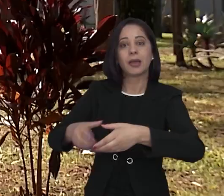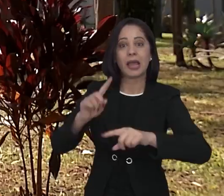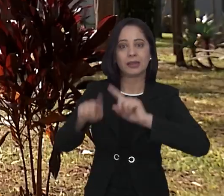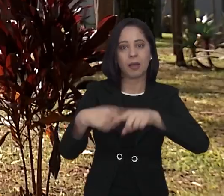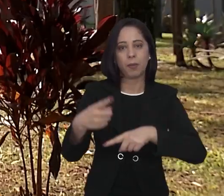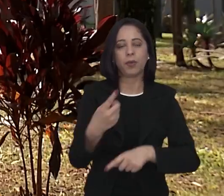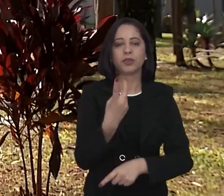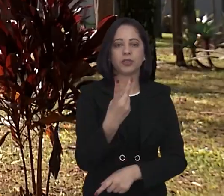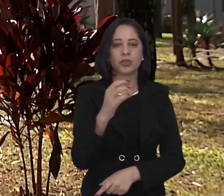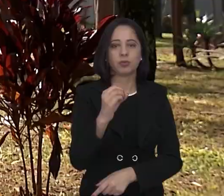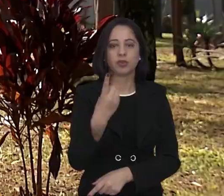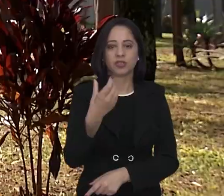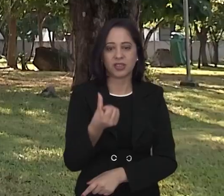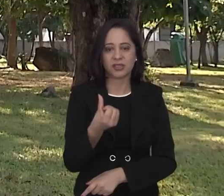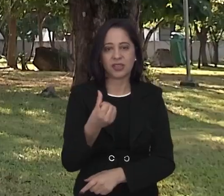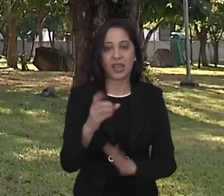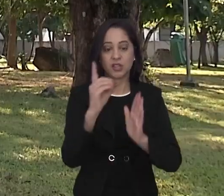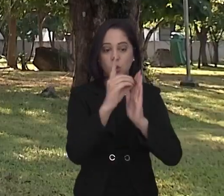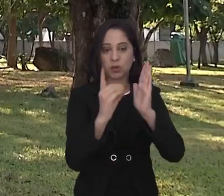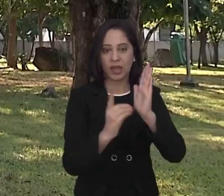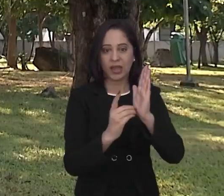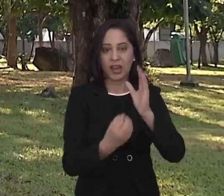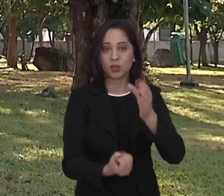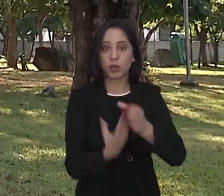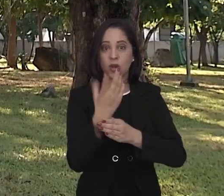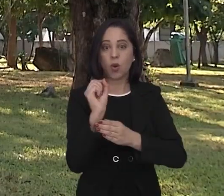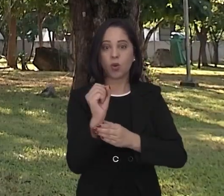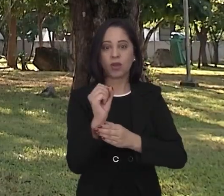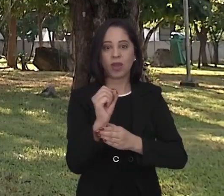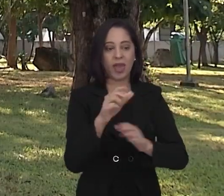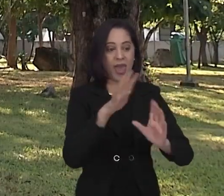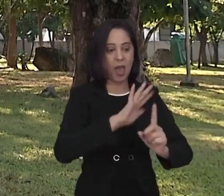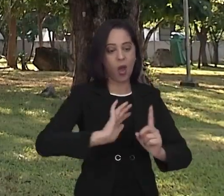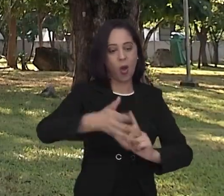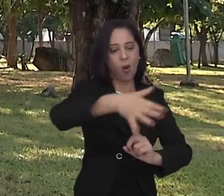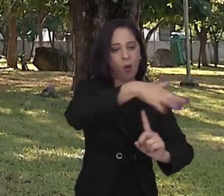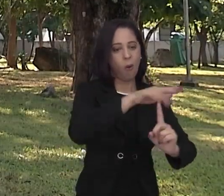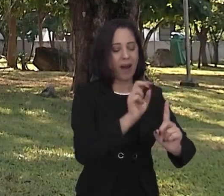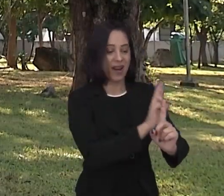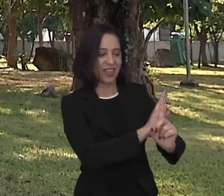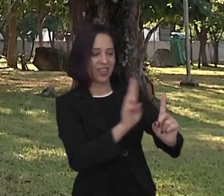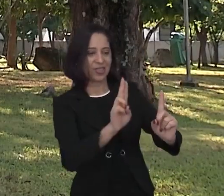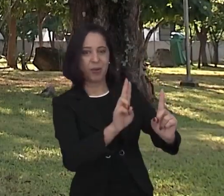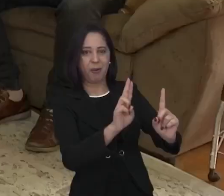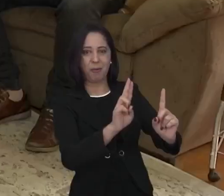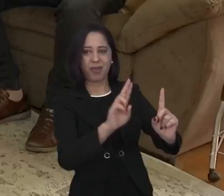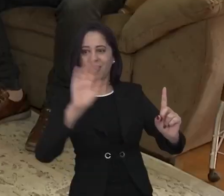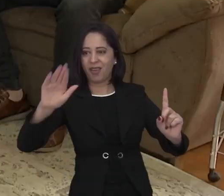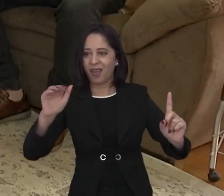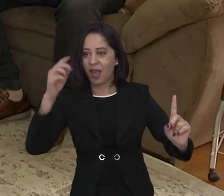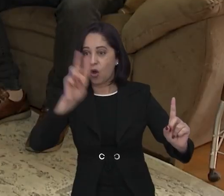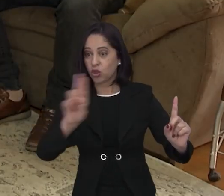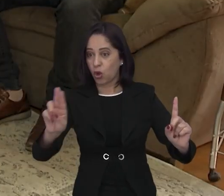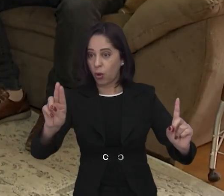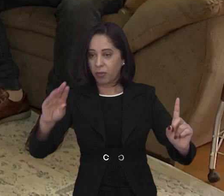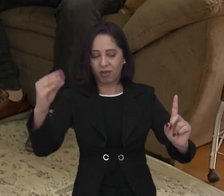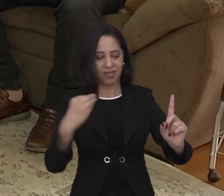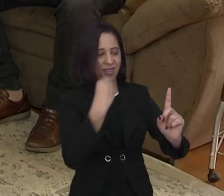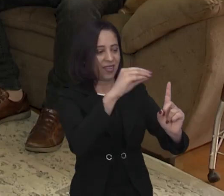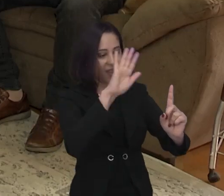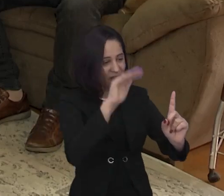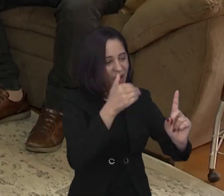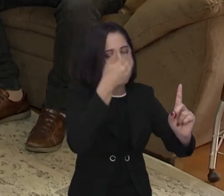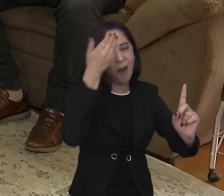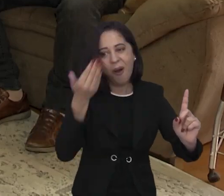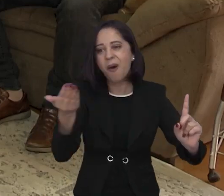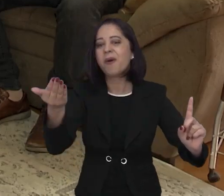Ricardo. Já em 2016, um decreto deu o nome de Sérgio Vaz a um parque da Vila Industrial. Relembrando todos os feitos